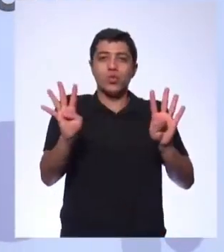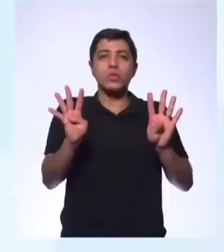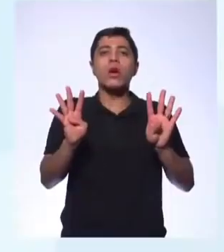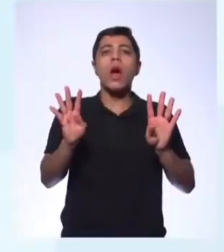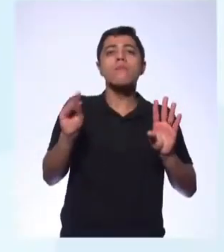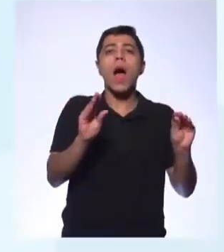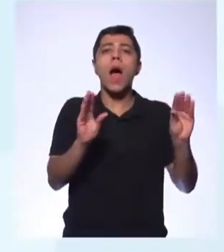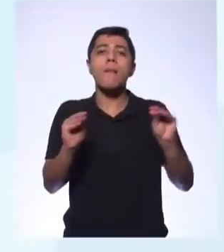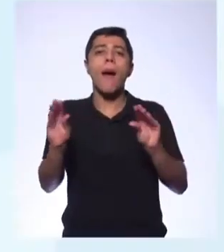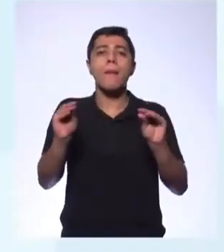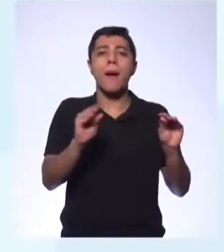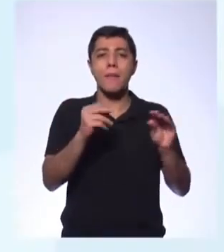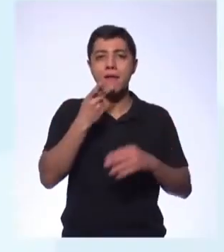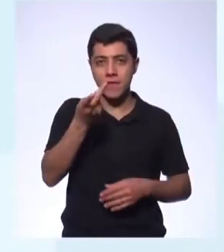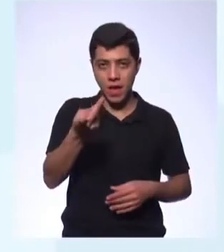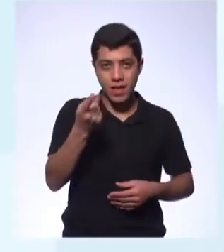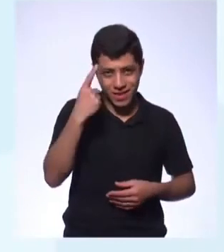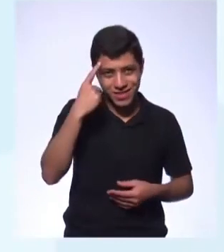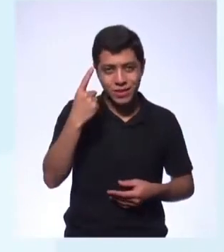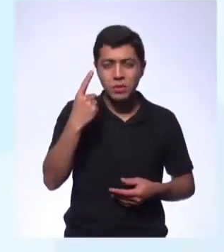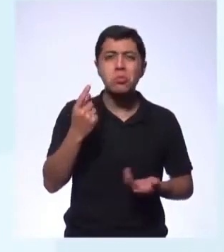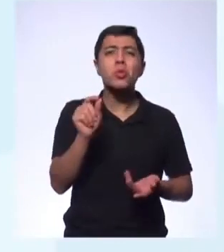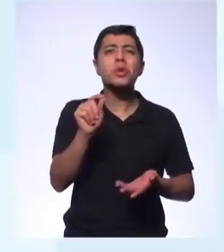coro. O coro no teatro grego